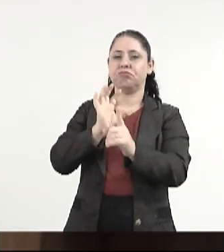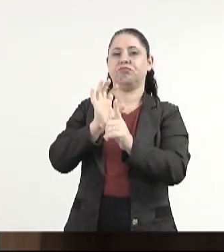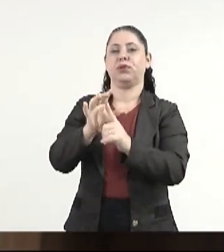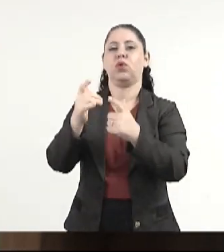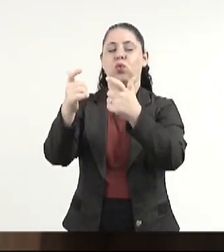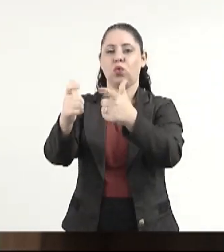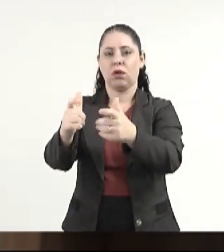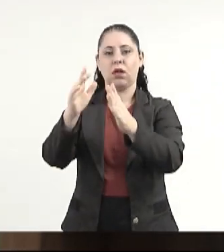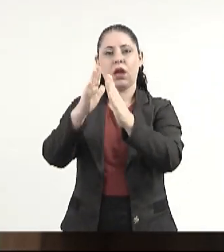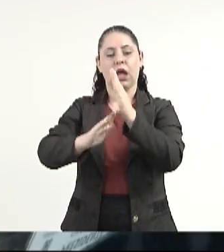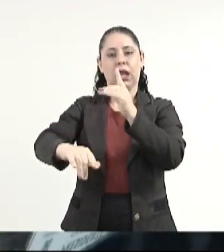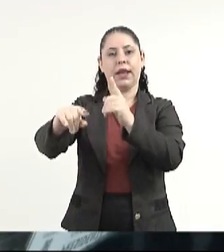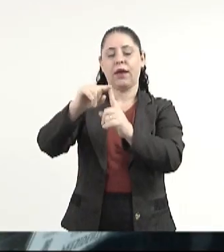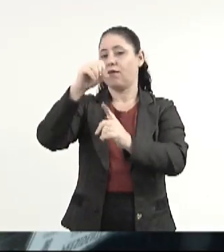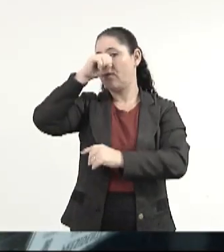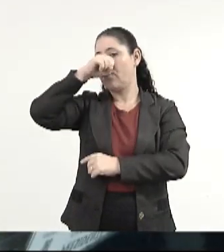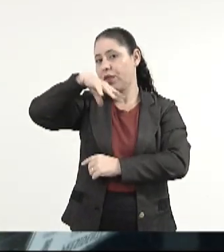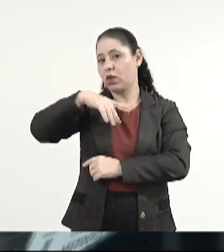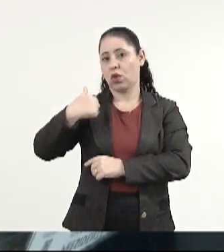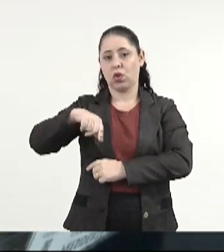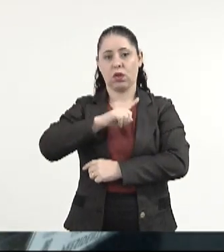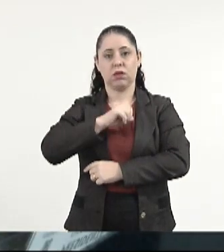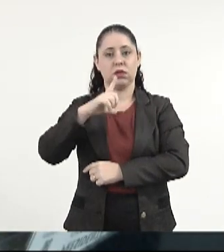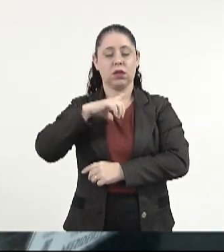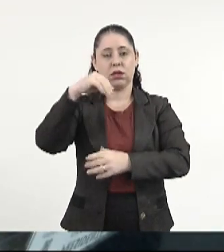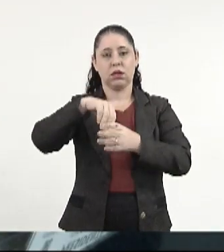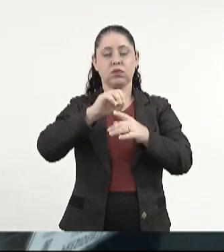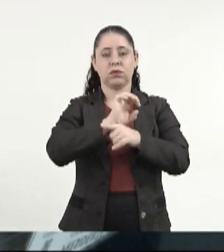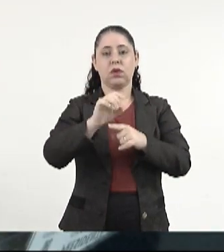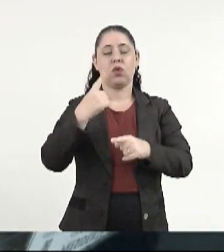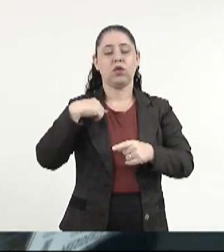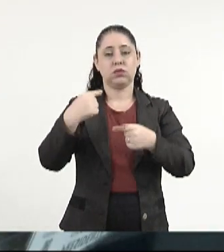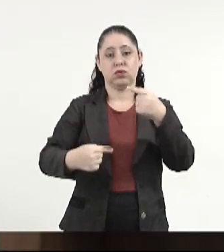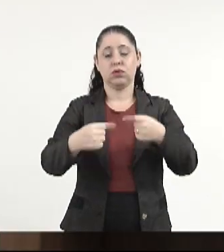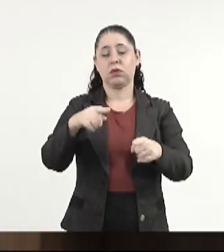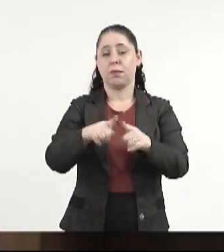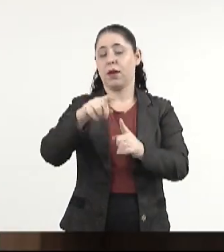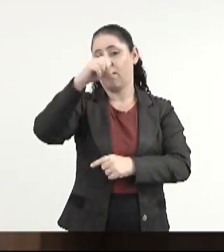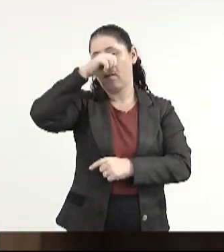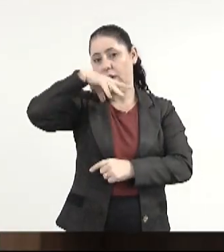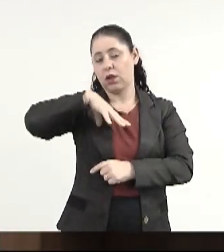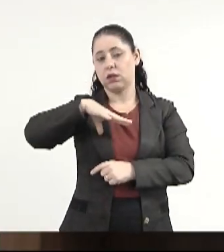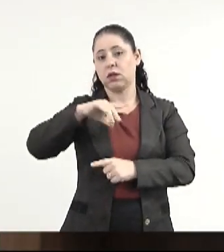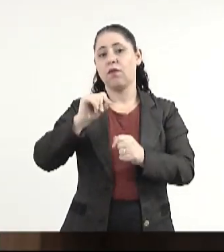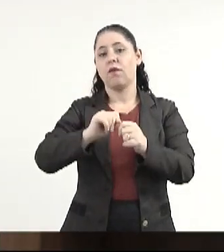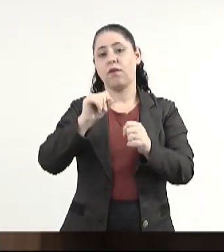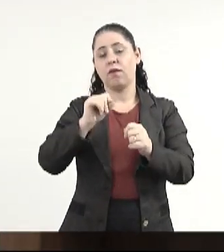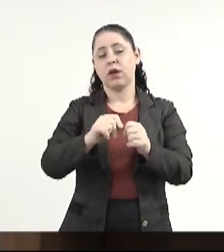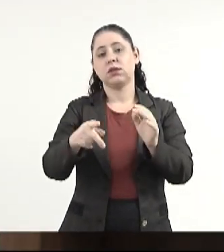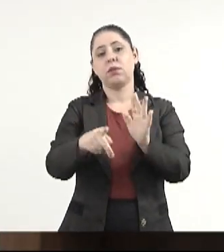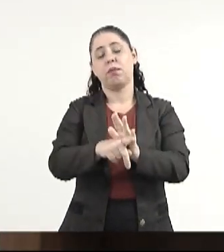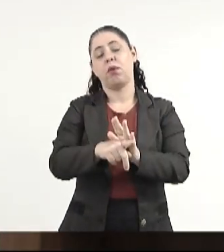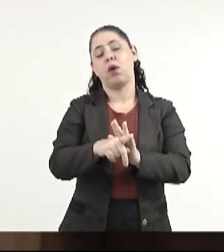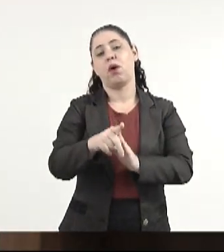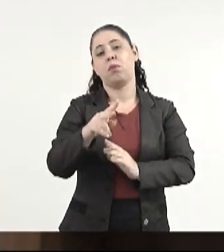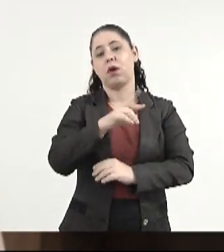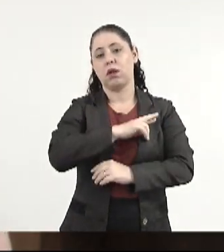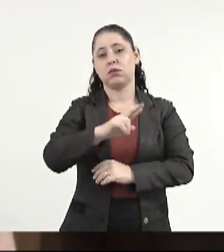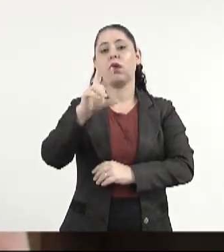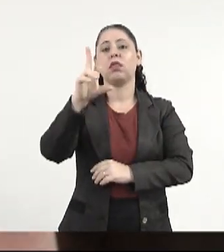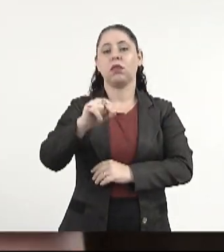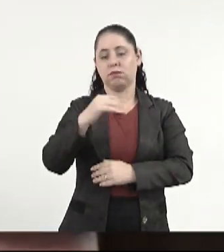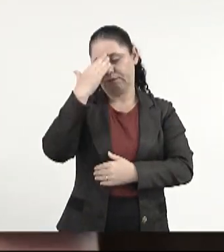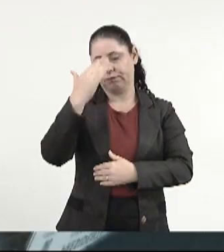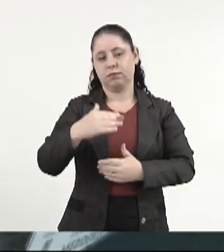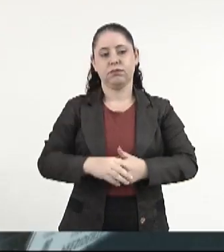e com as violências que nós temos aqui no estado. Então, acho que nós temos que discutir também as violências que se passa também por esse processo religioso. Meu voto é